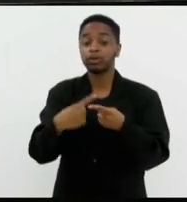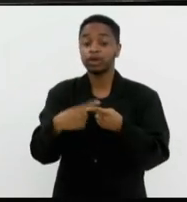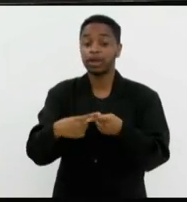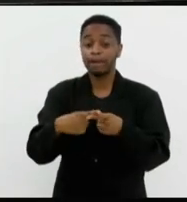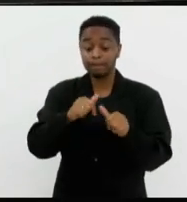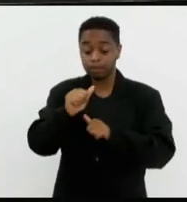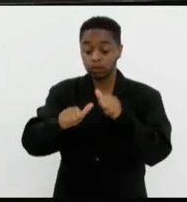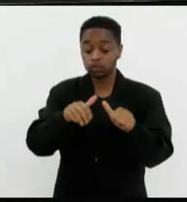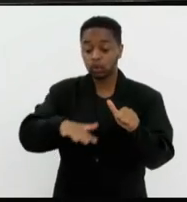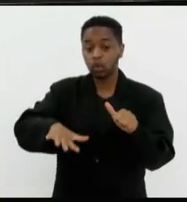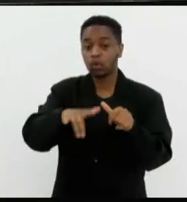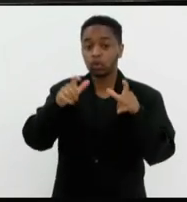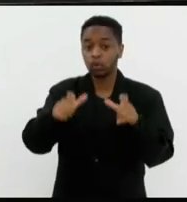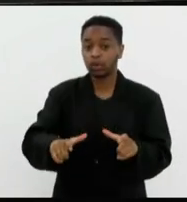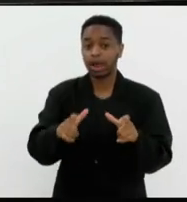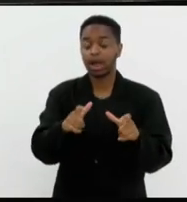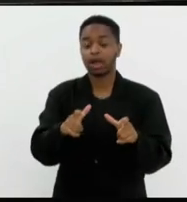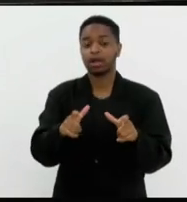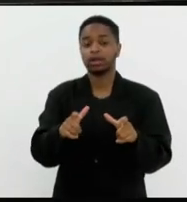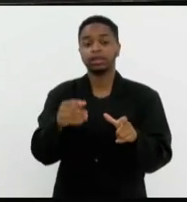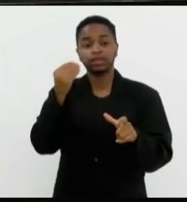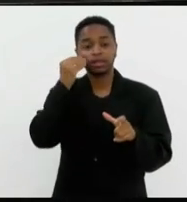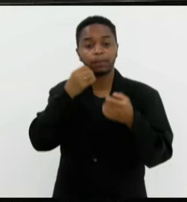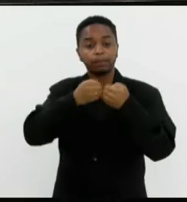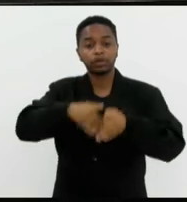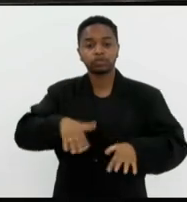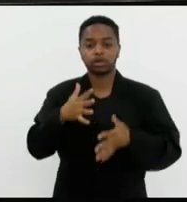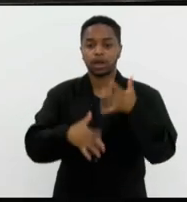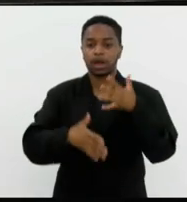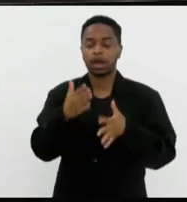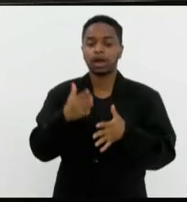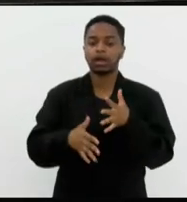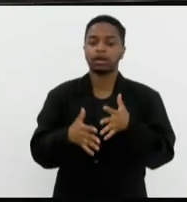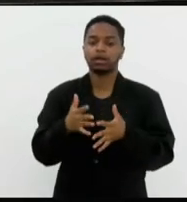com o objetivo de prejudicar as investigações.